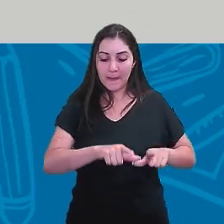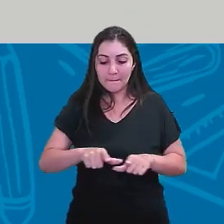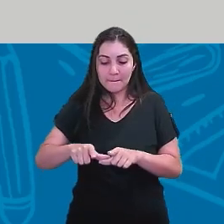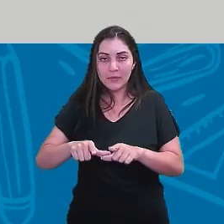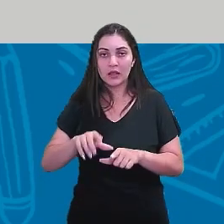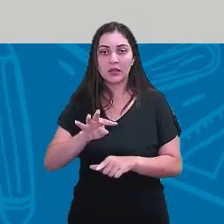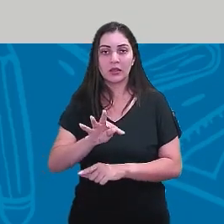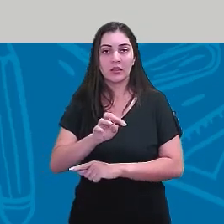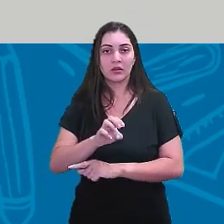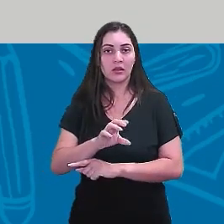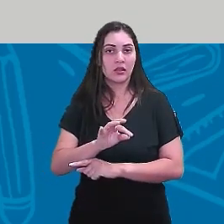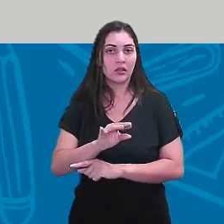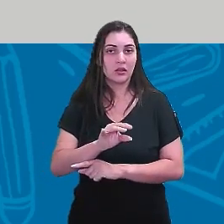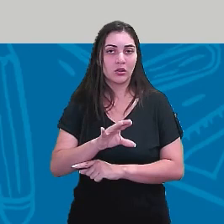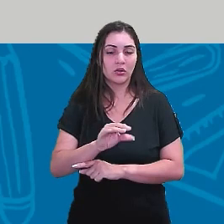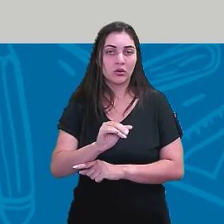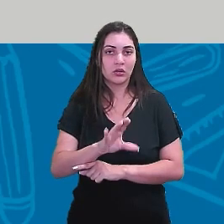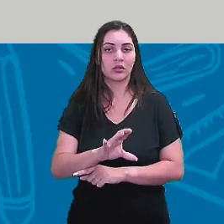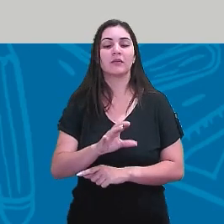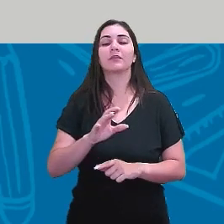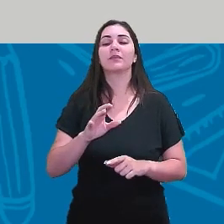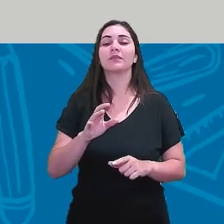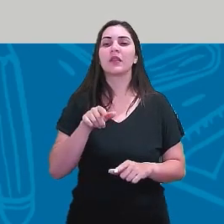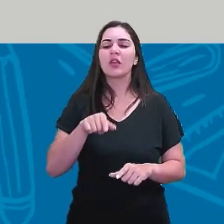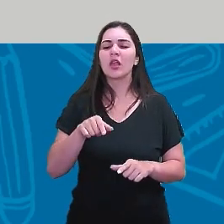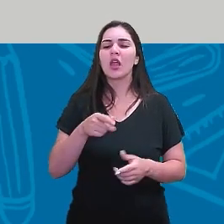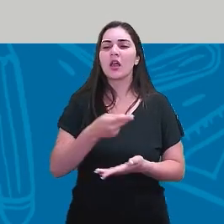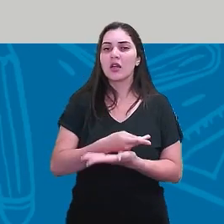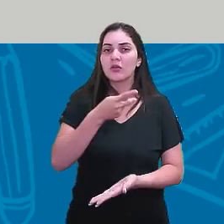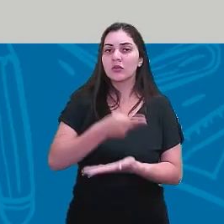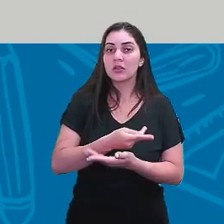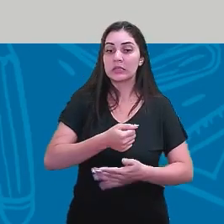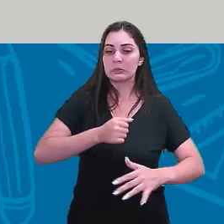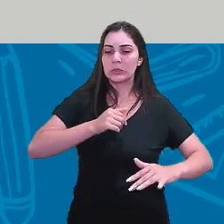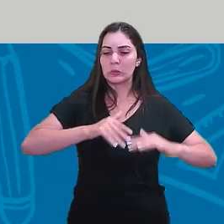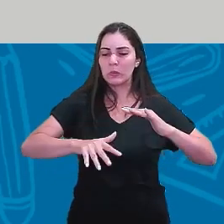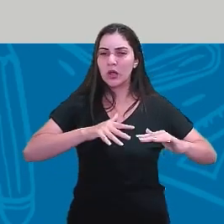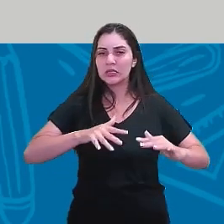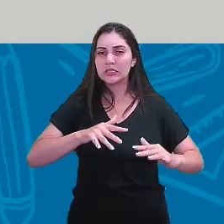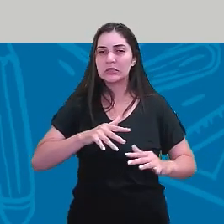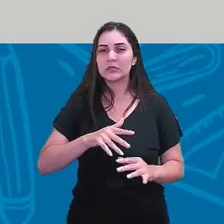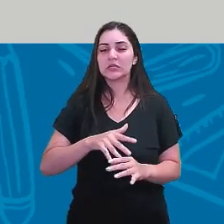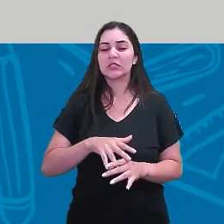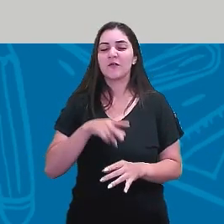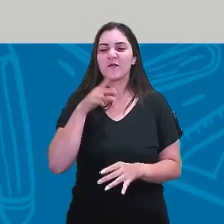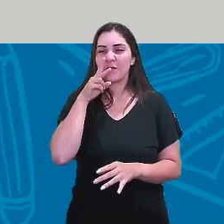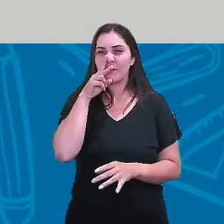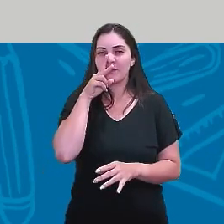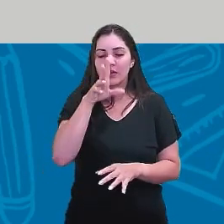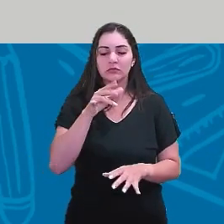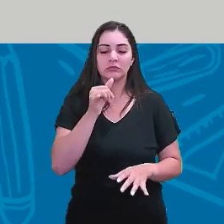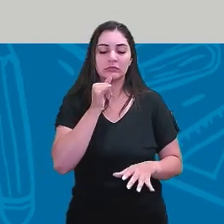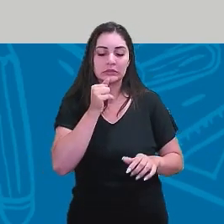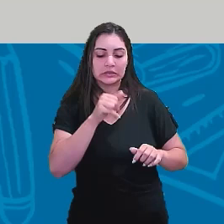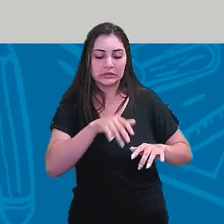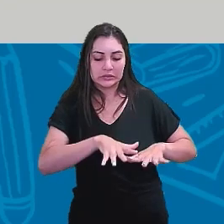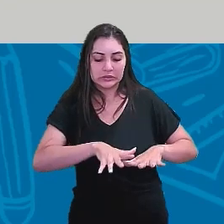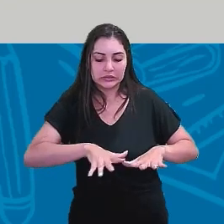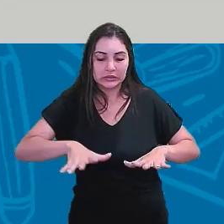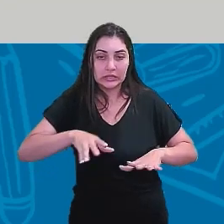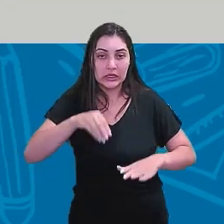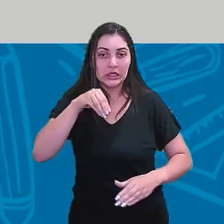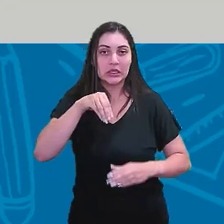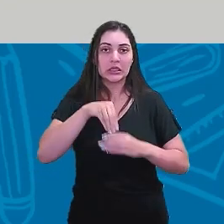falou antes, tá certo? São gerados pelo movimento agressivo das massas da crosta interior